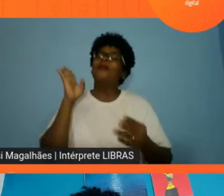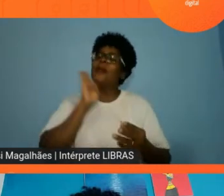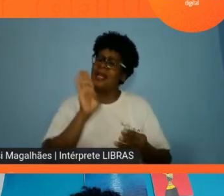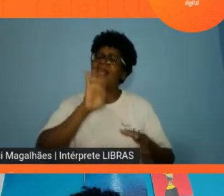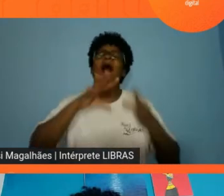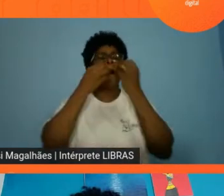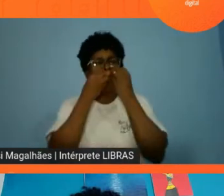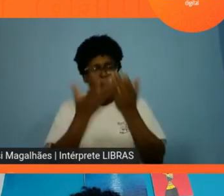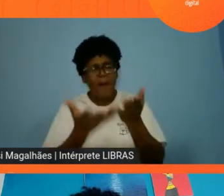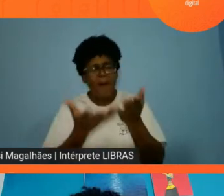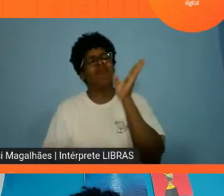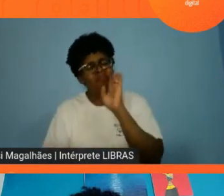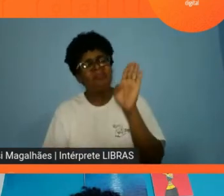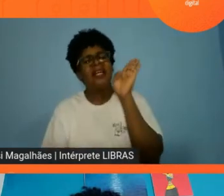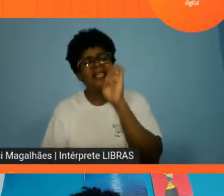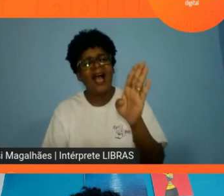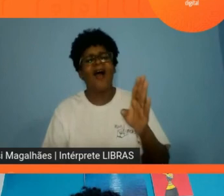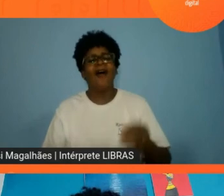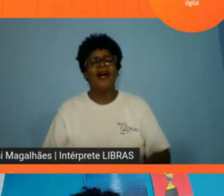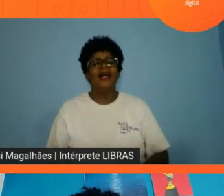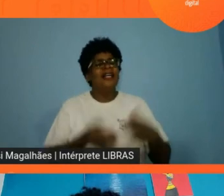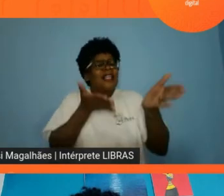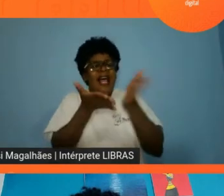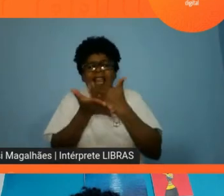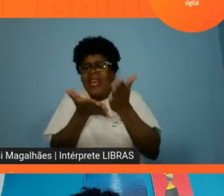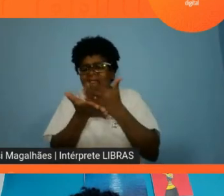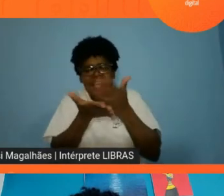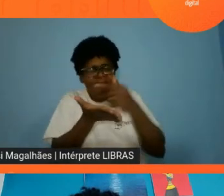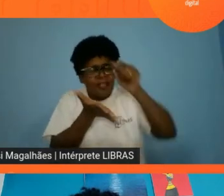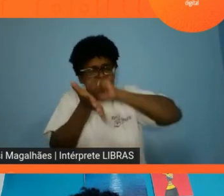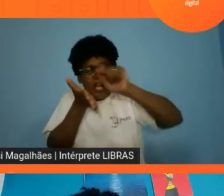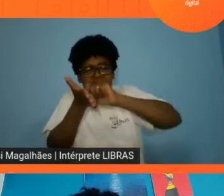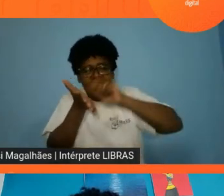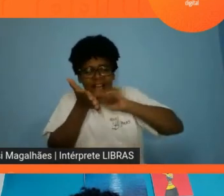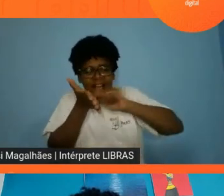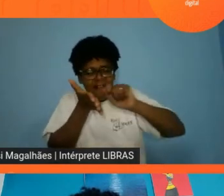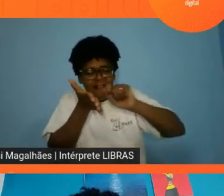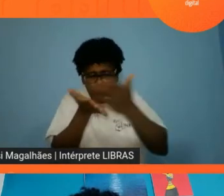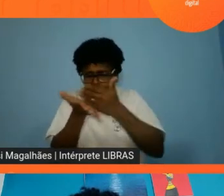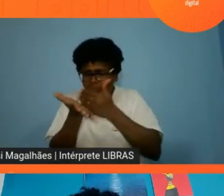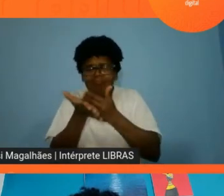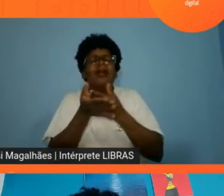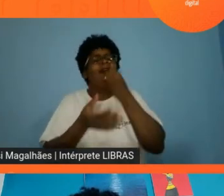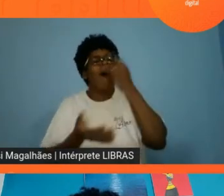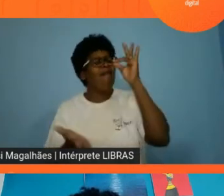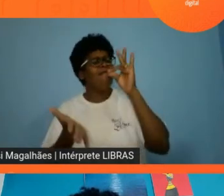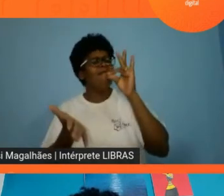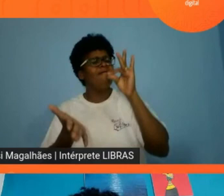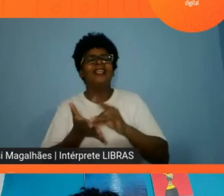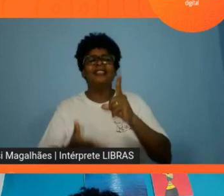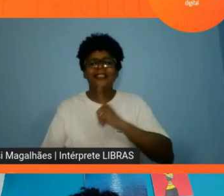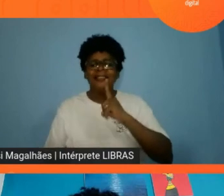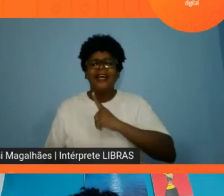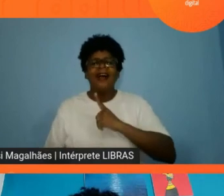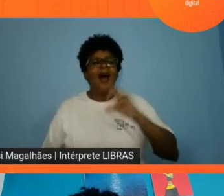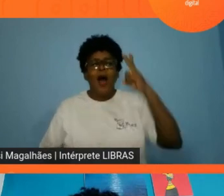sabe, esse livro que a gente está escrevendo, a gente sempre fala isso, é uma realização de um